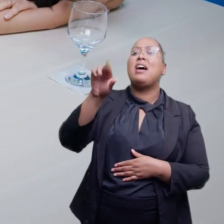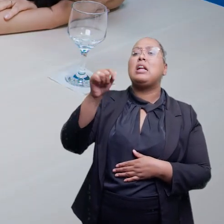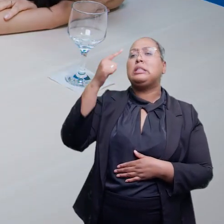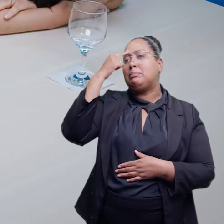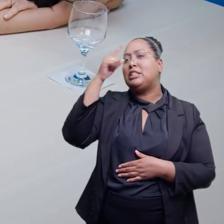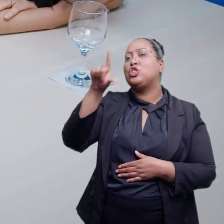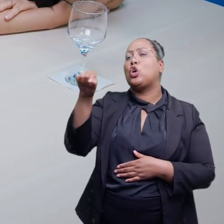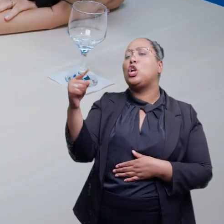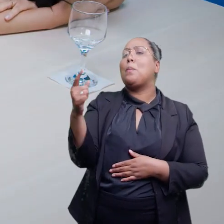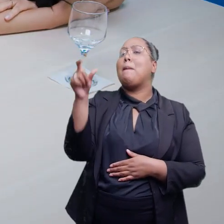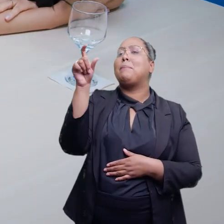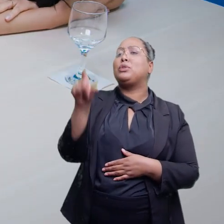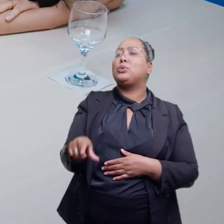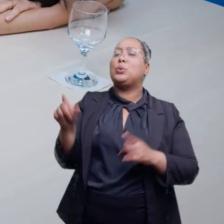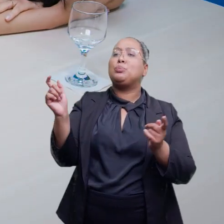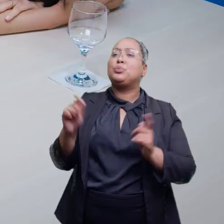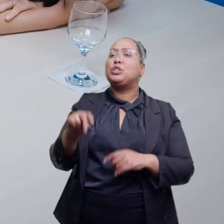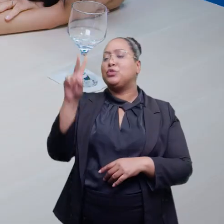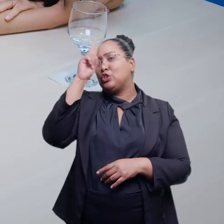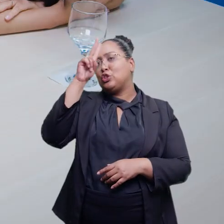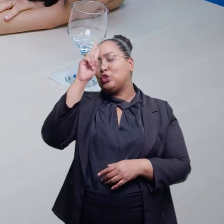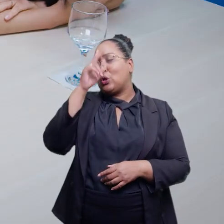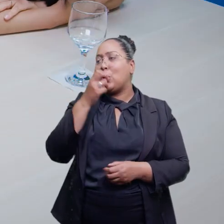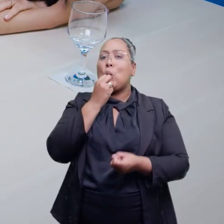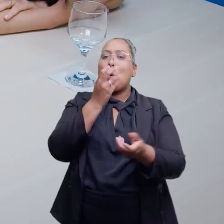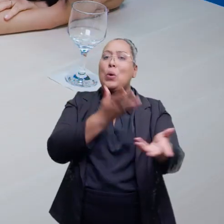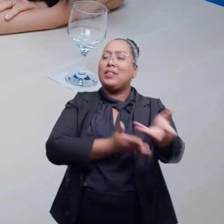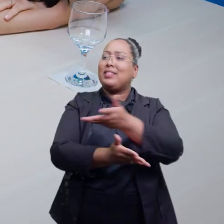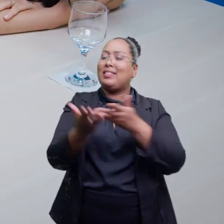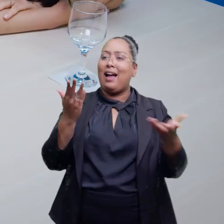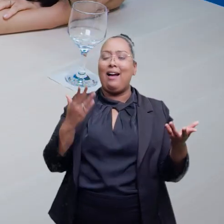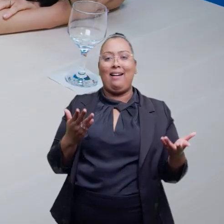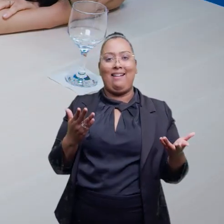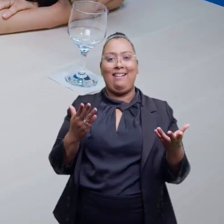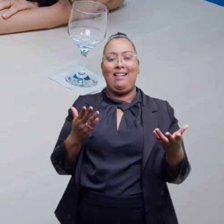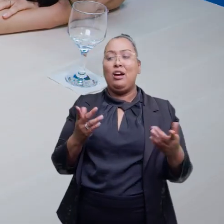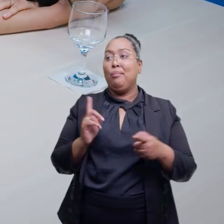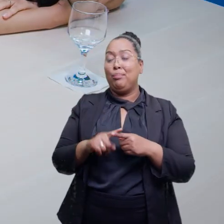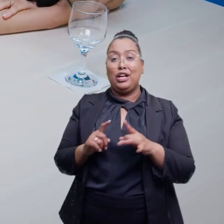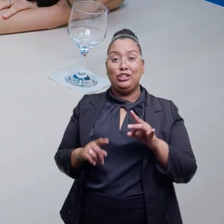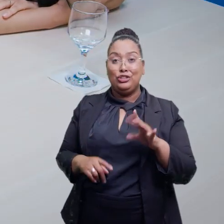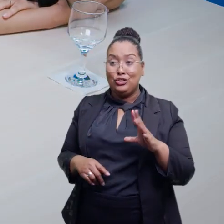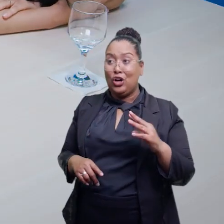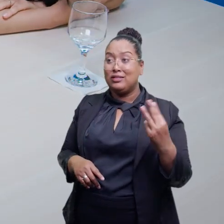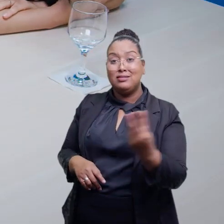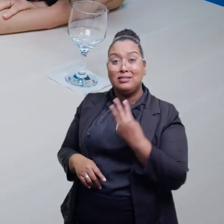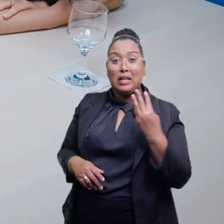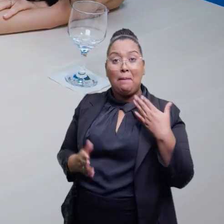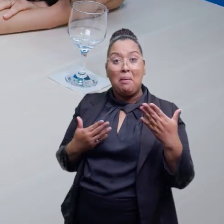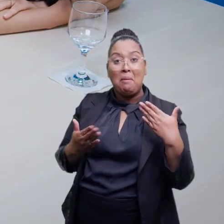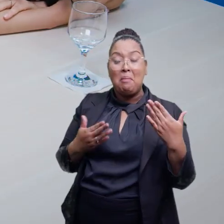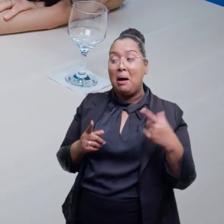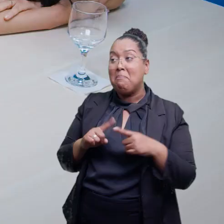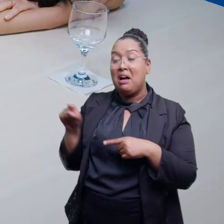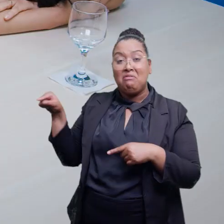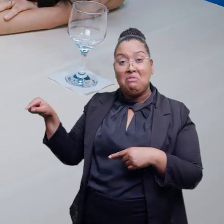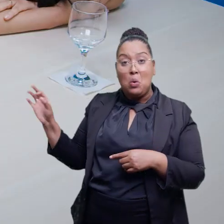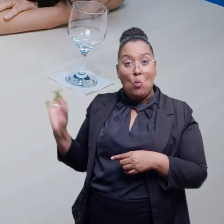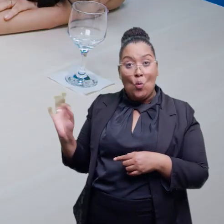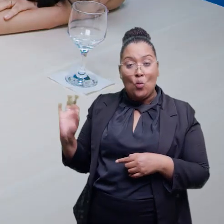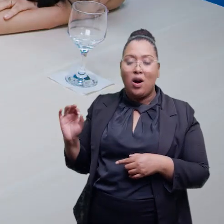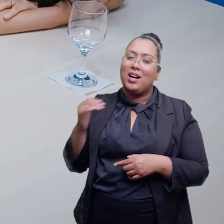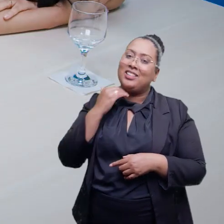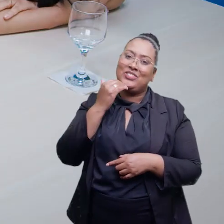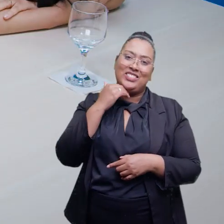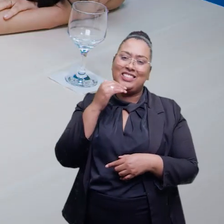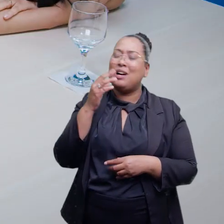pensa numa pessoa que pudesse compartilhar, né, essa história com a gente. Não faria sentido nenhum a gente falar aqui se você não tivesse presente. Então,